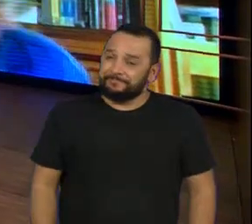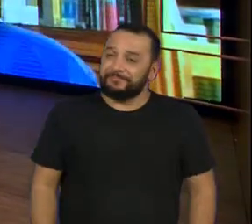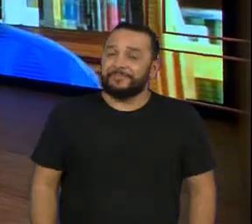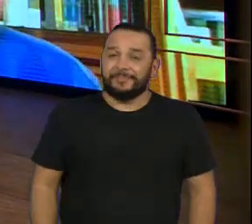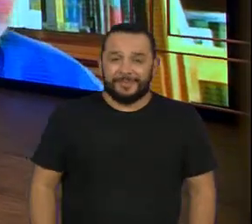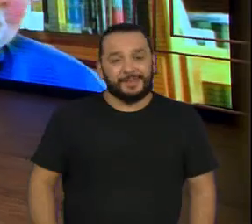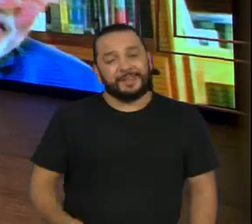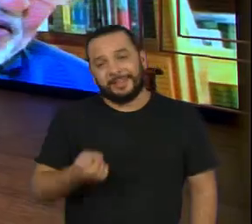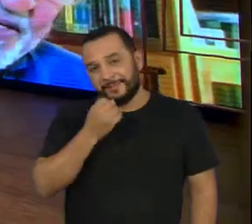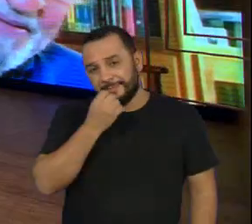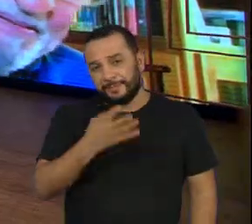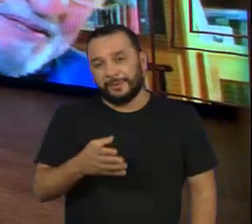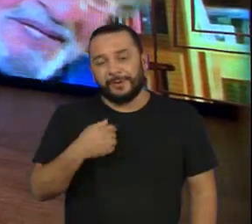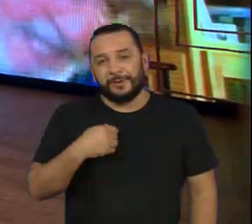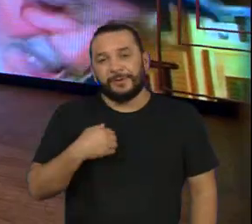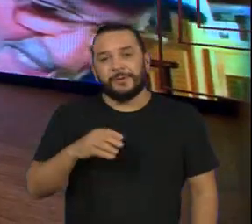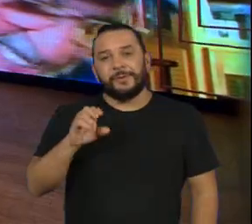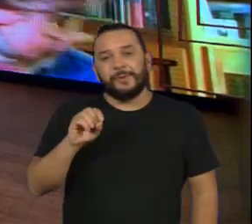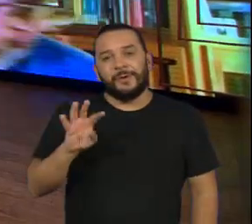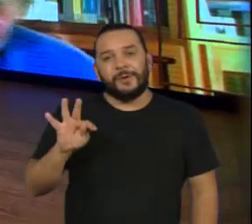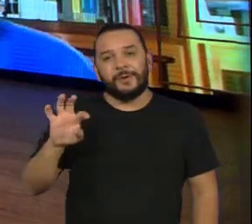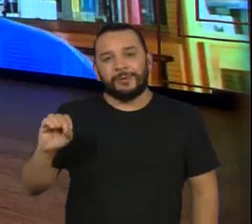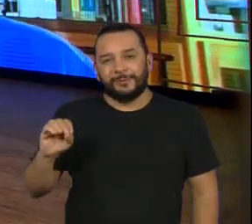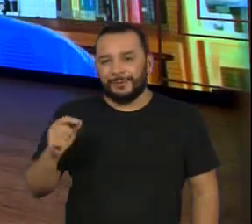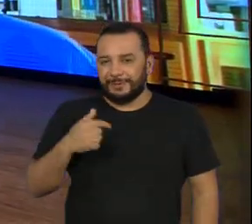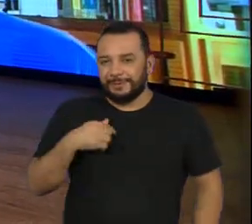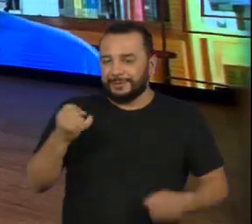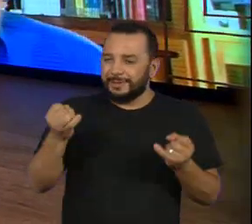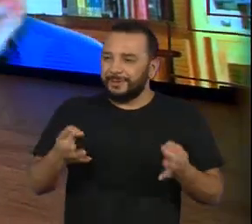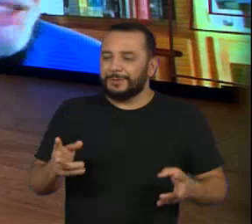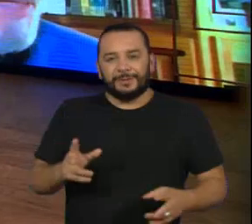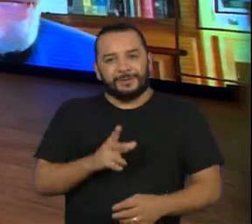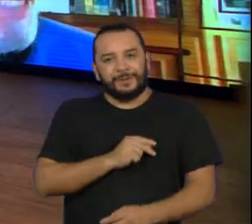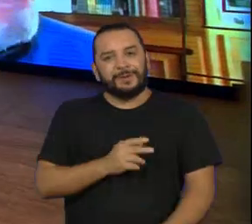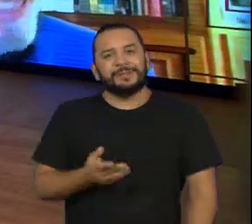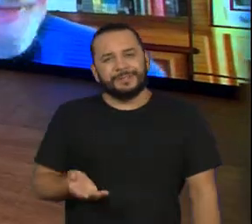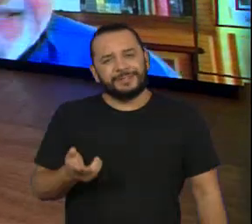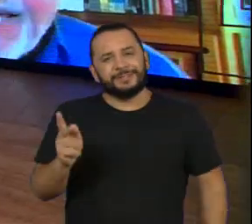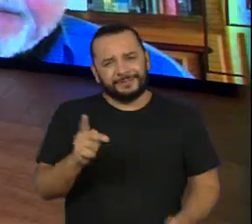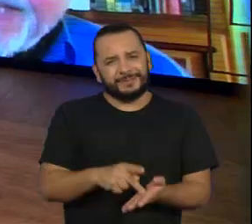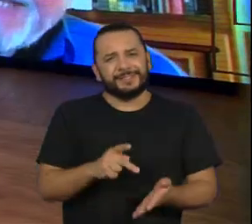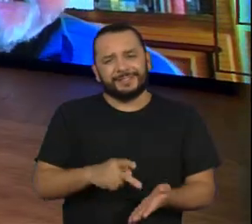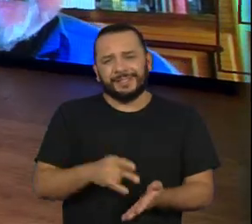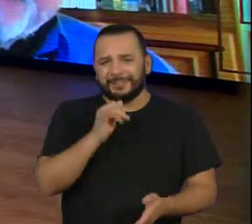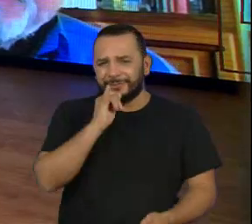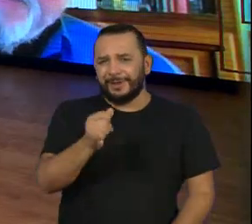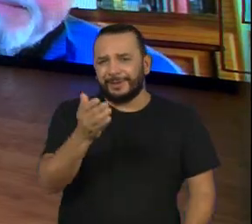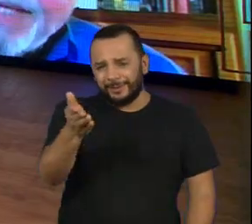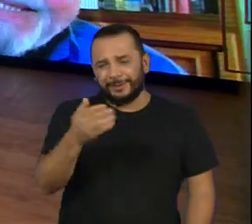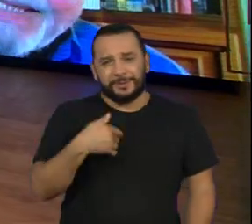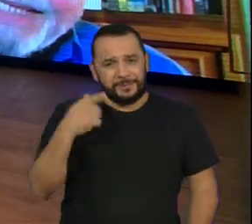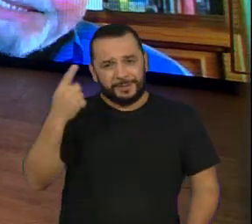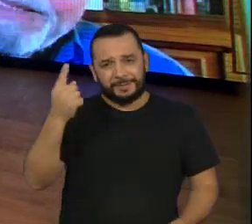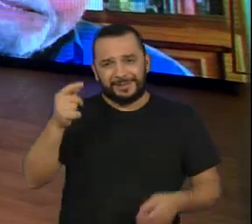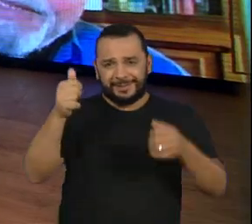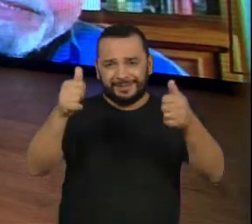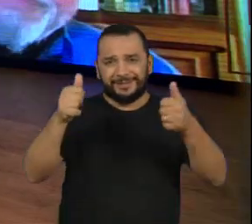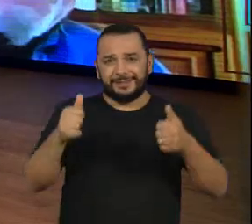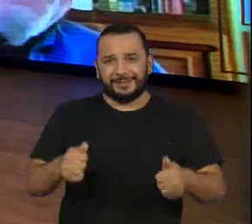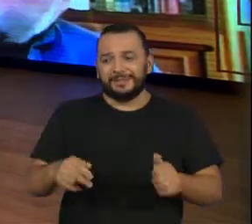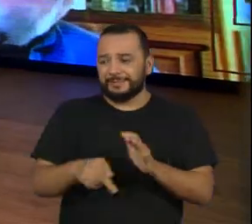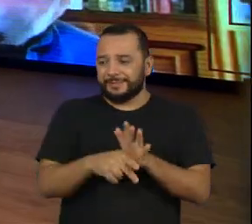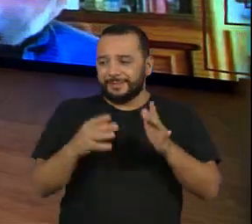Que bom ouvir o Otto, nossa, queridíssimo amigo. E é verdade o que ele disse, o primeiro cartaz que eu fiz